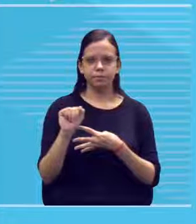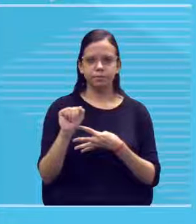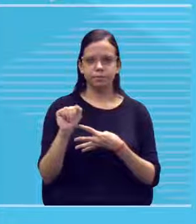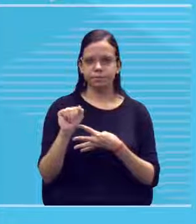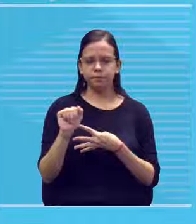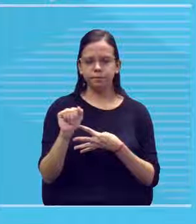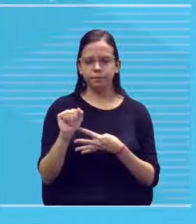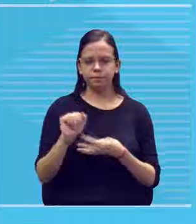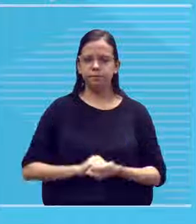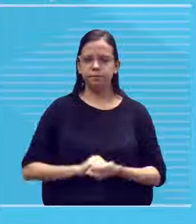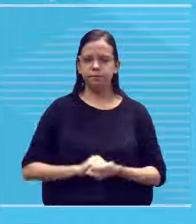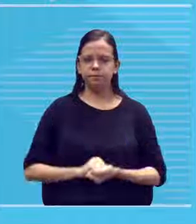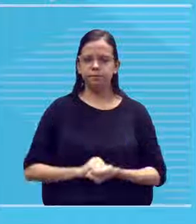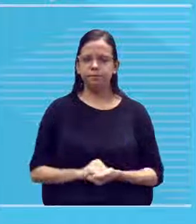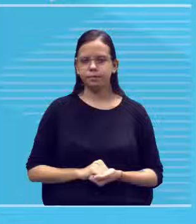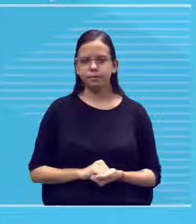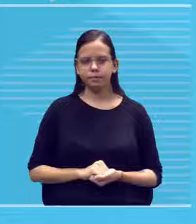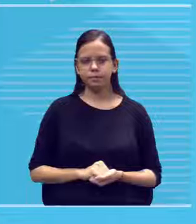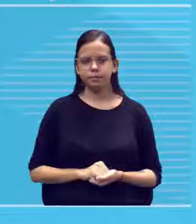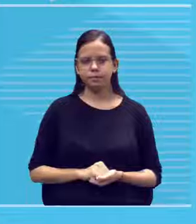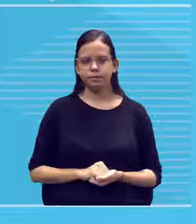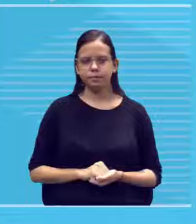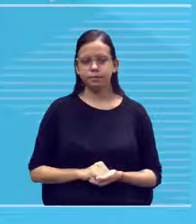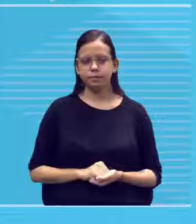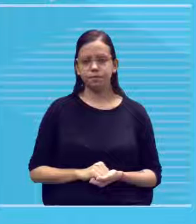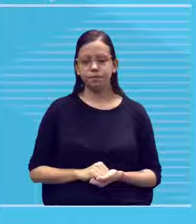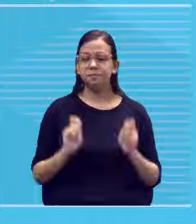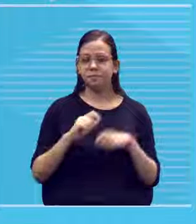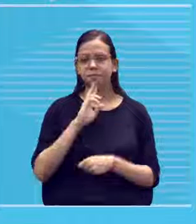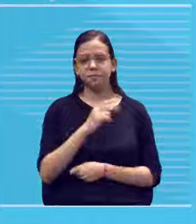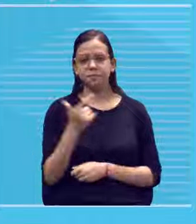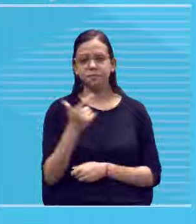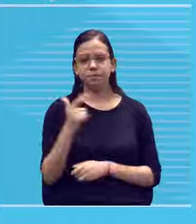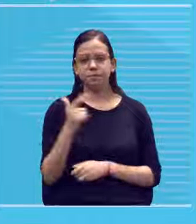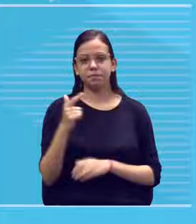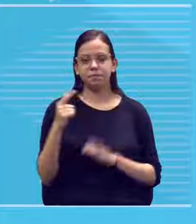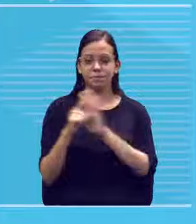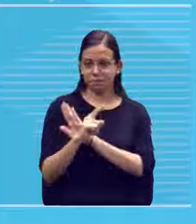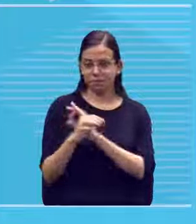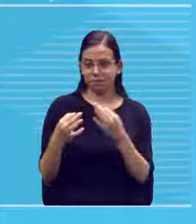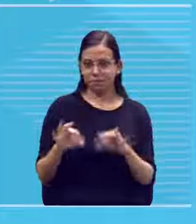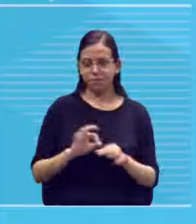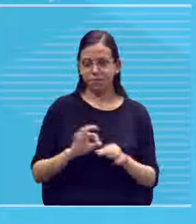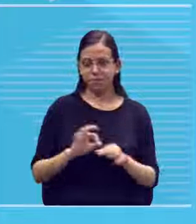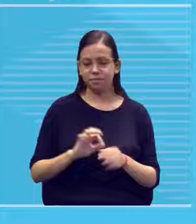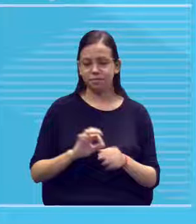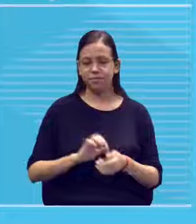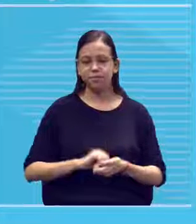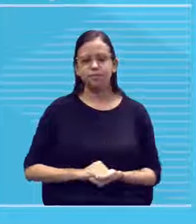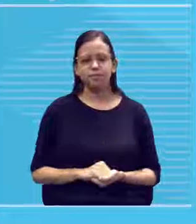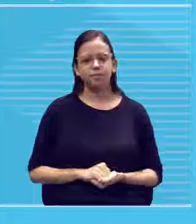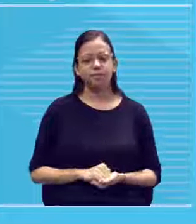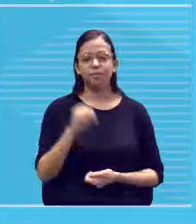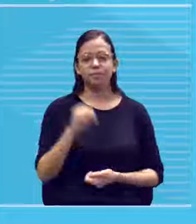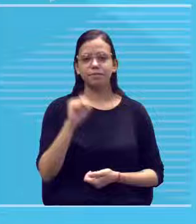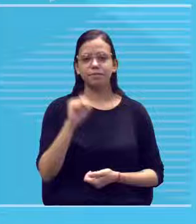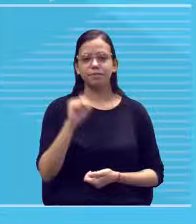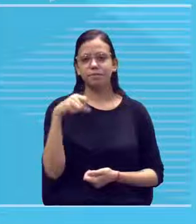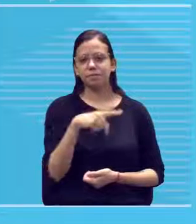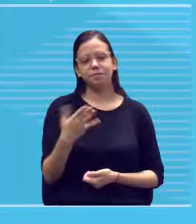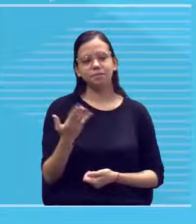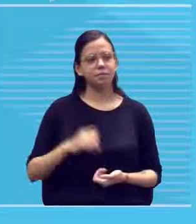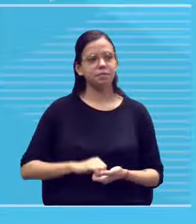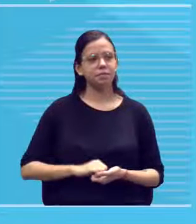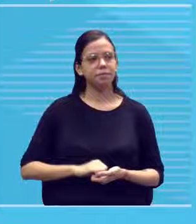a e já podemos fazer a próxima cast Então já sim próprio